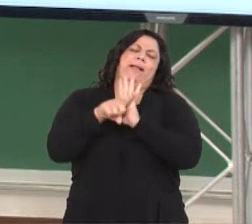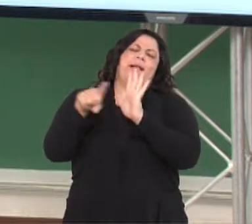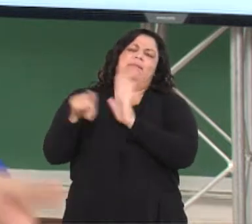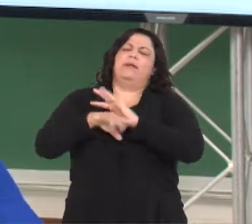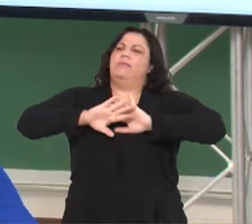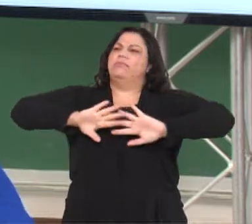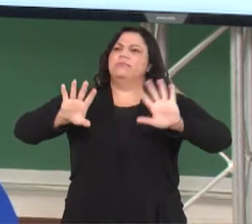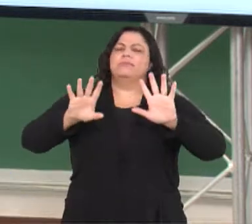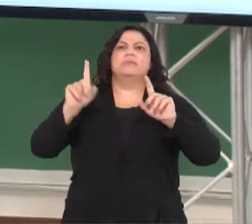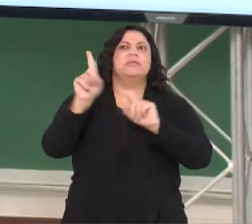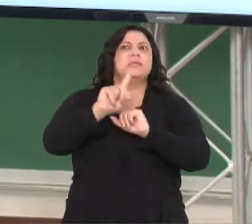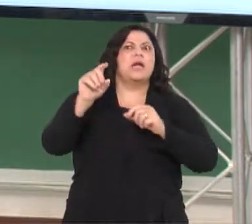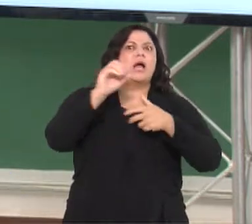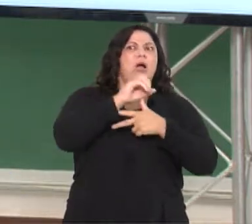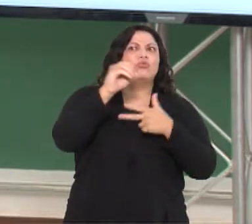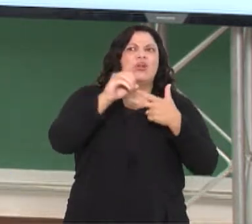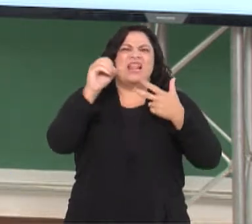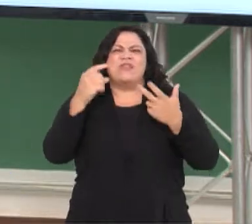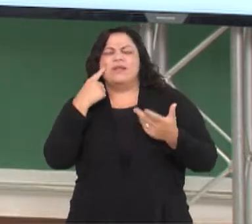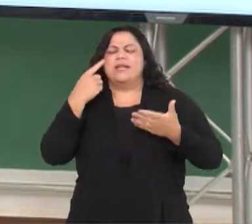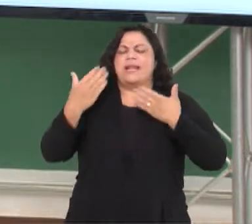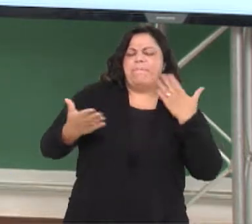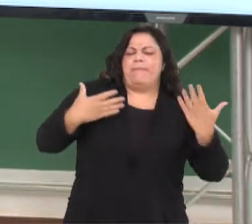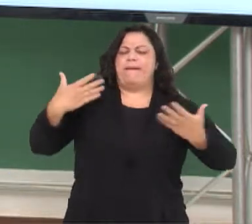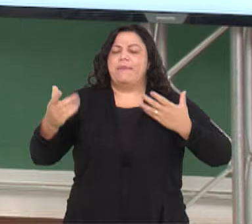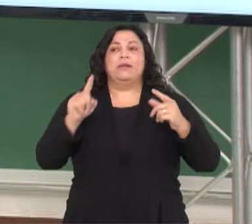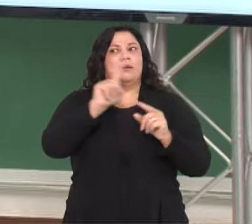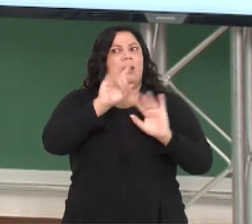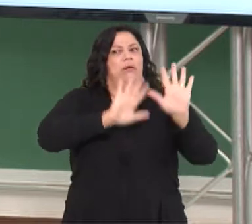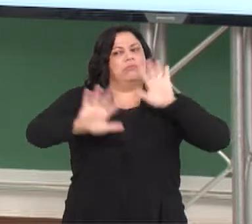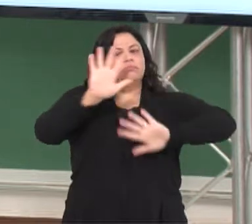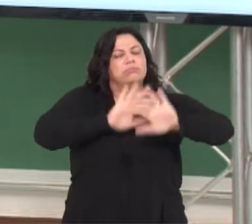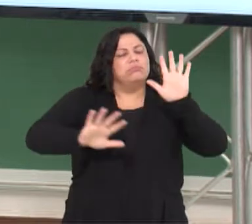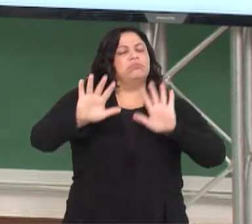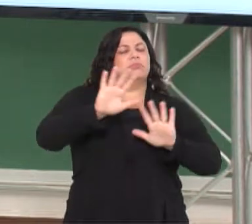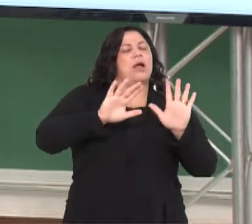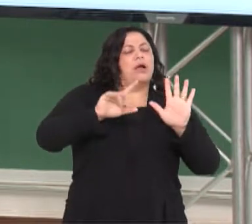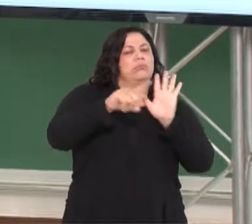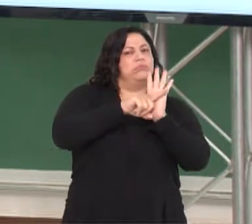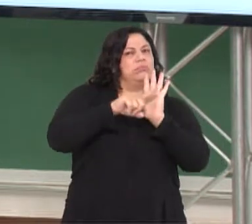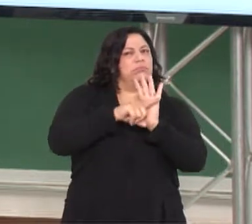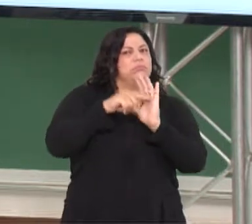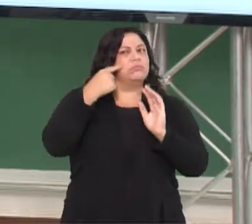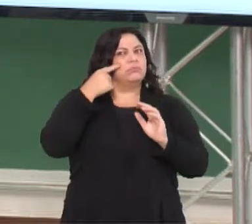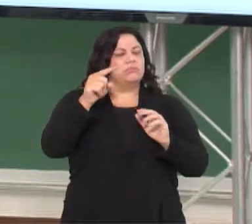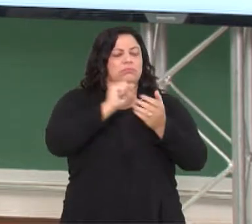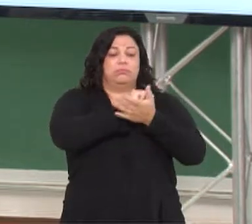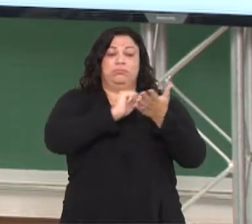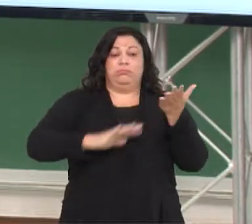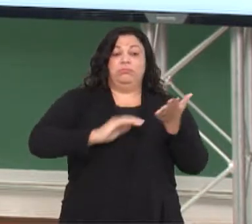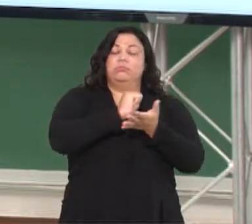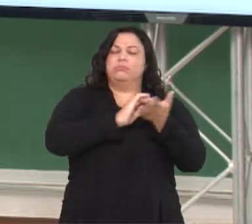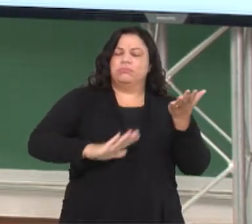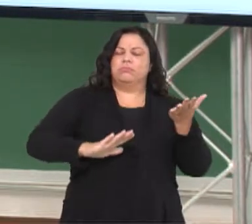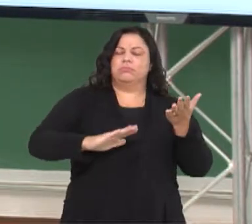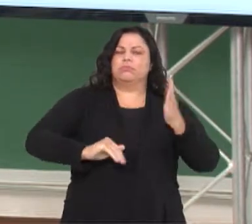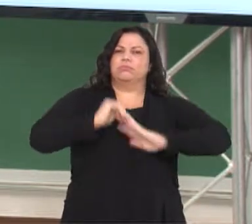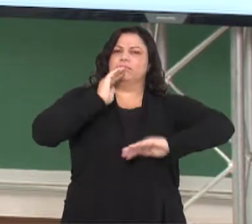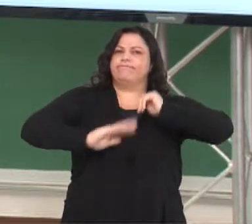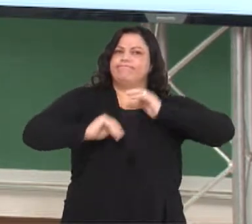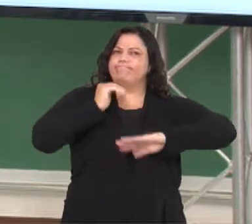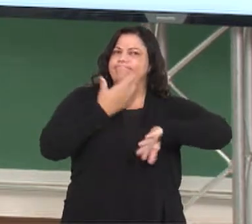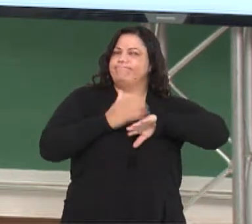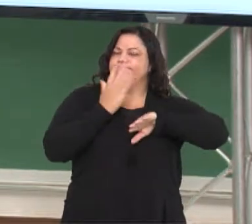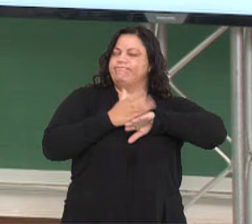Pô, olha o sinal, cara. Toma cuidado. Vamos ao exercício. Agora é para colocar em prática já essa